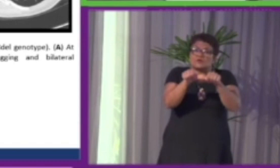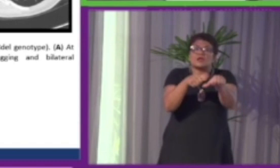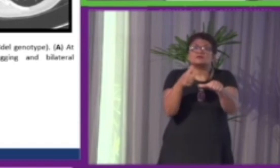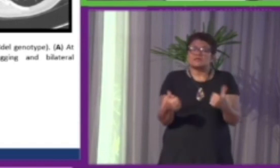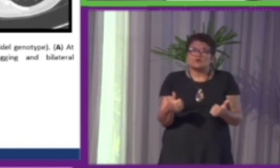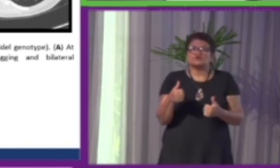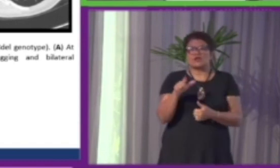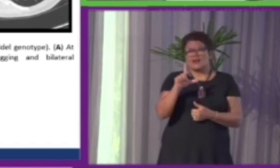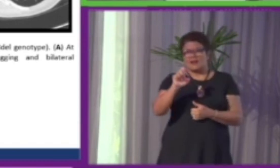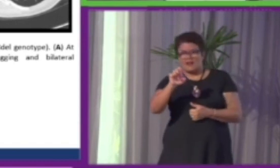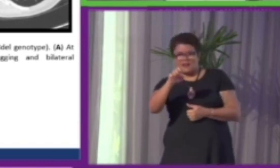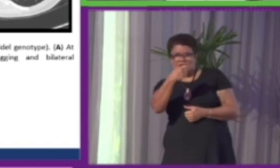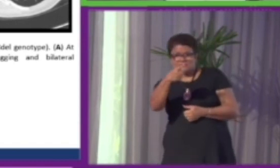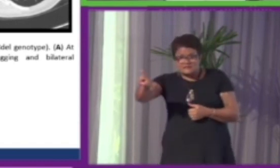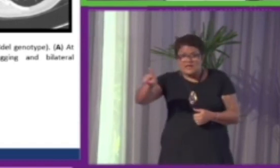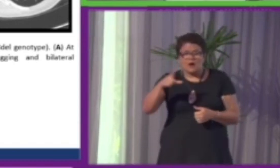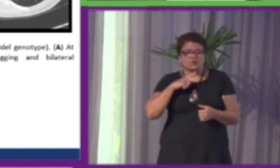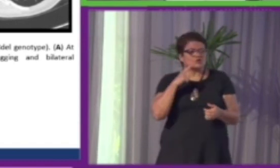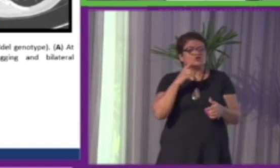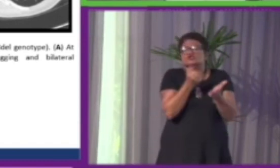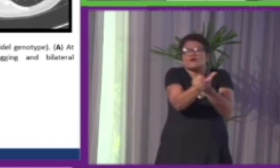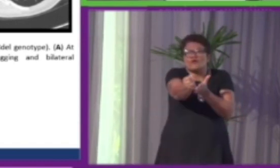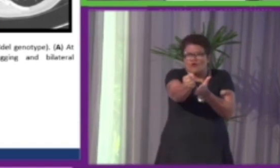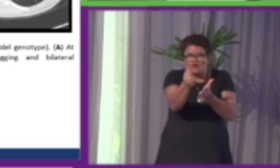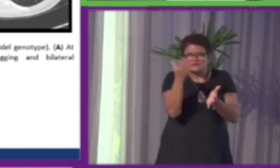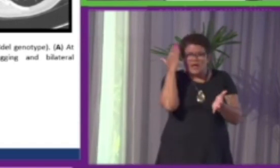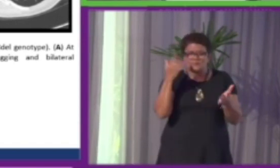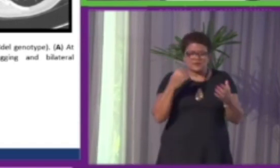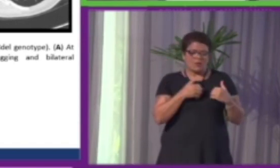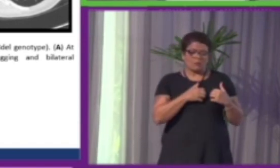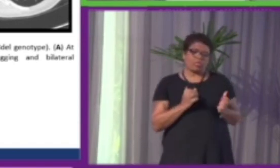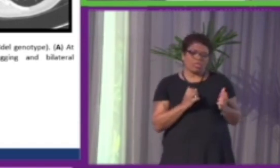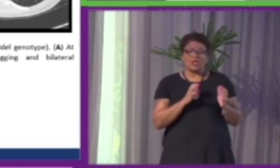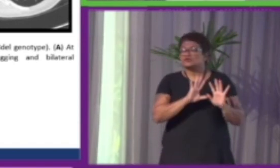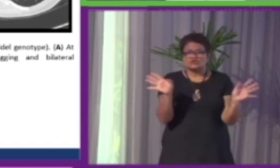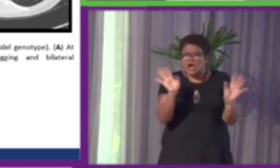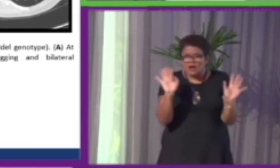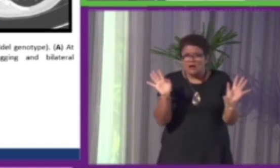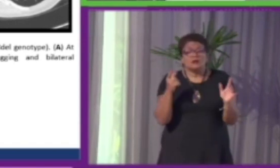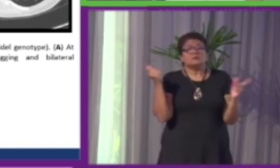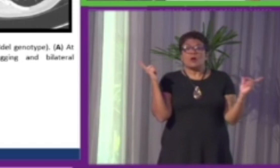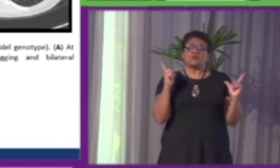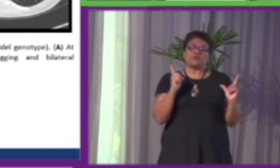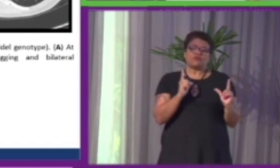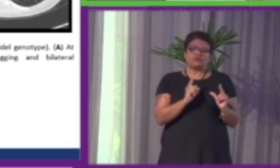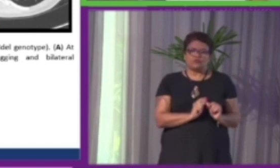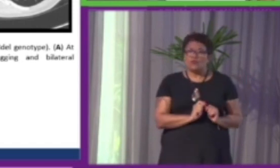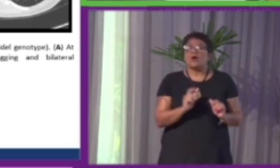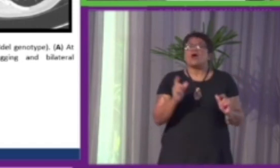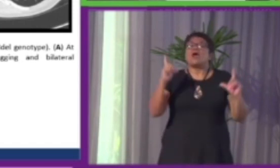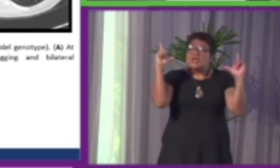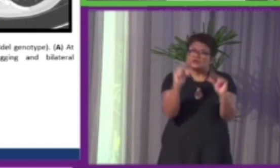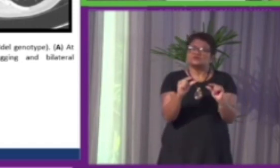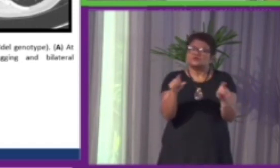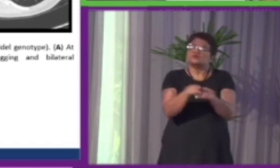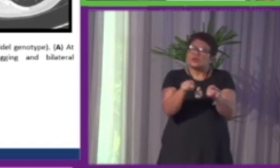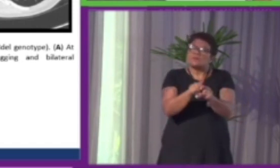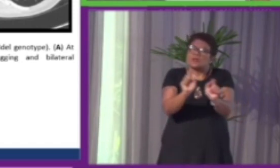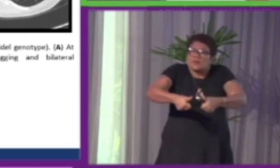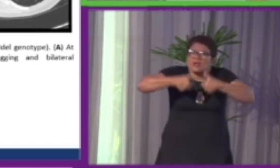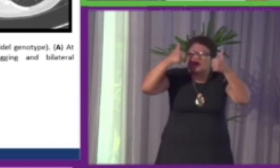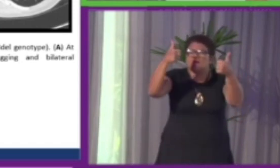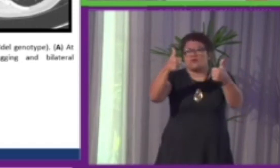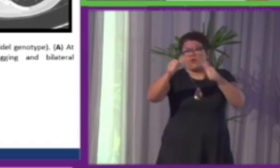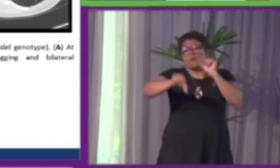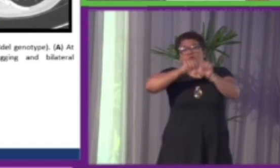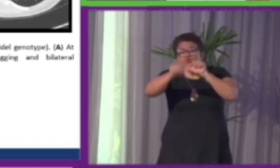que a gente considerava sequelares, como as bronquiectasias, diminuindo o espessamento brônquico, reduzindo o tamanho das bronquiectasias, que inclusive mudando